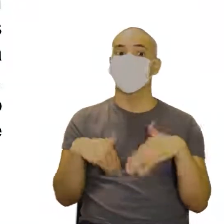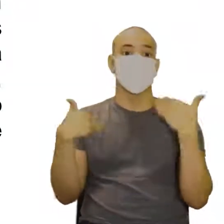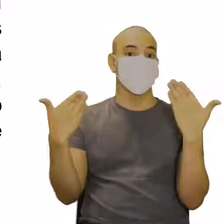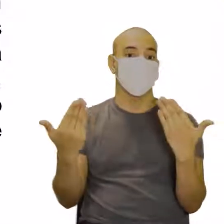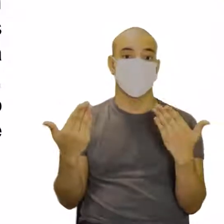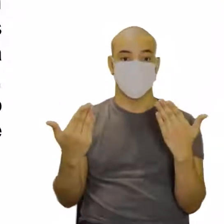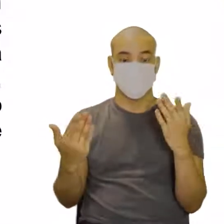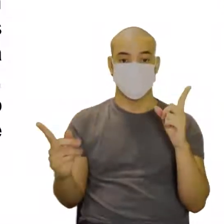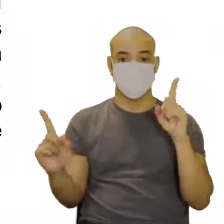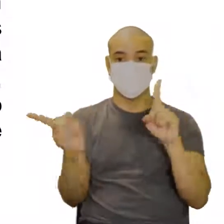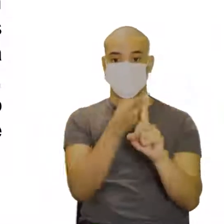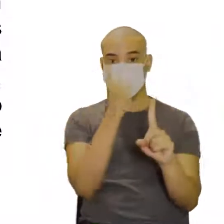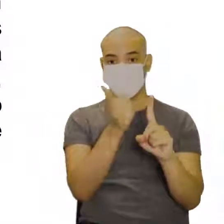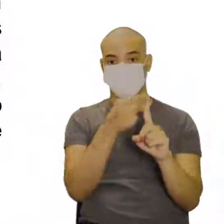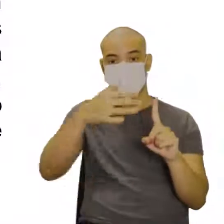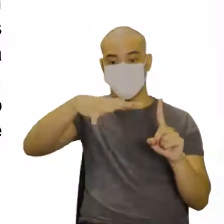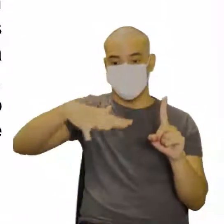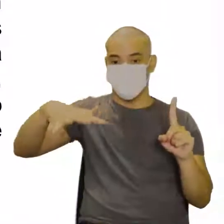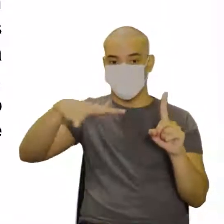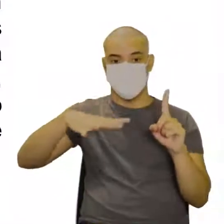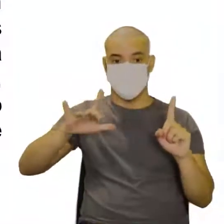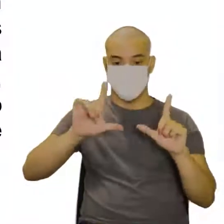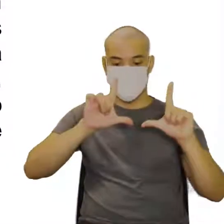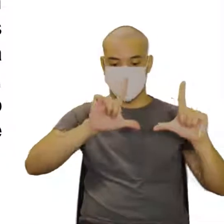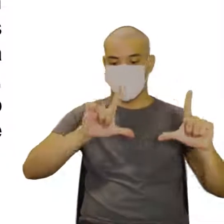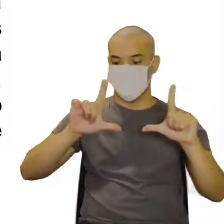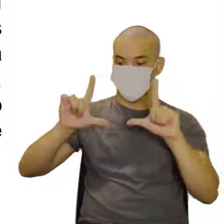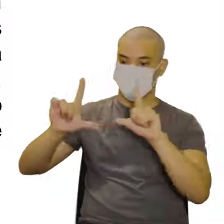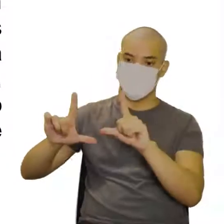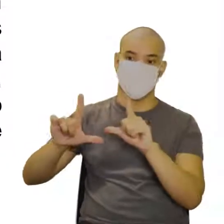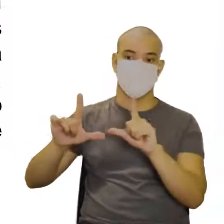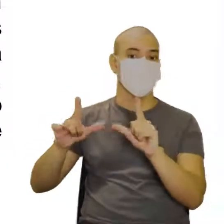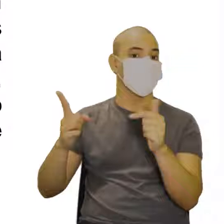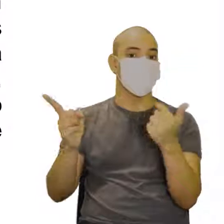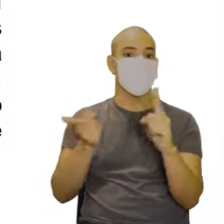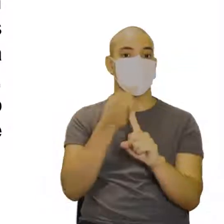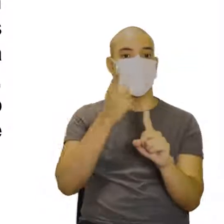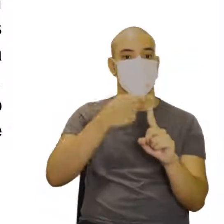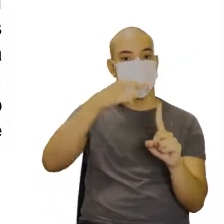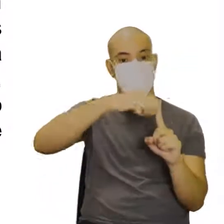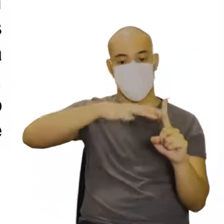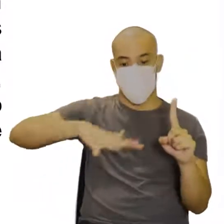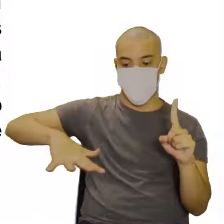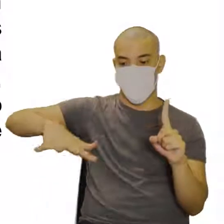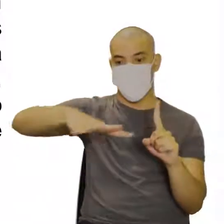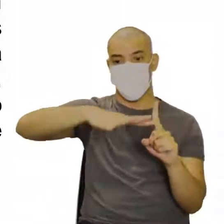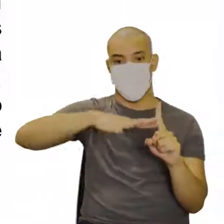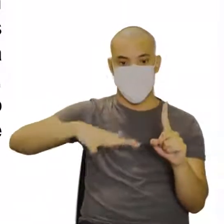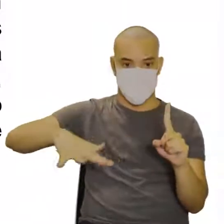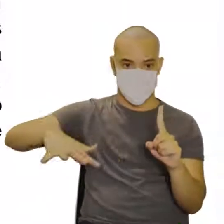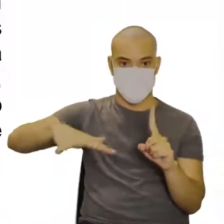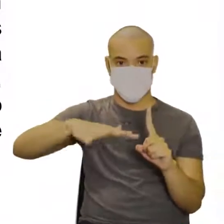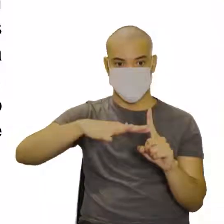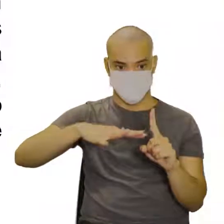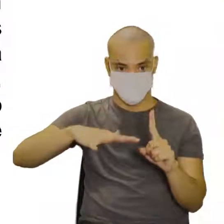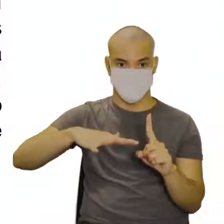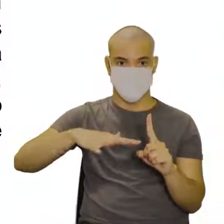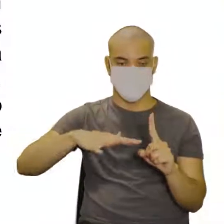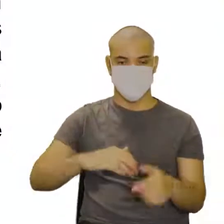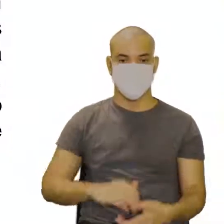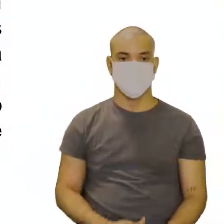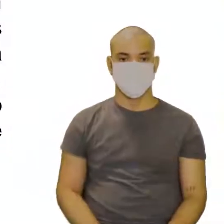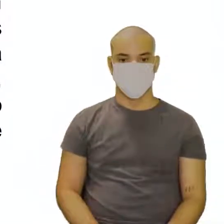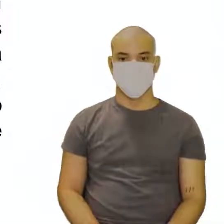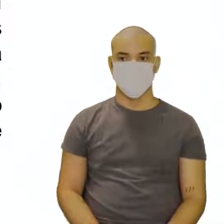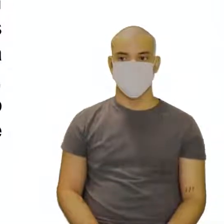elementos? Primeiro, a área das placas. Né? O que é a área? A área são duas dimensões. Então, pode